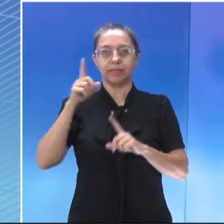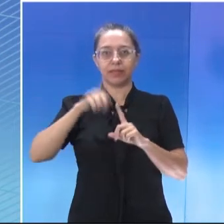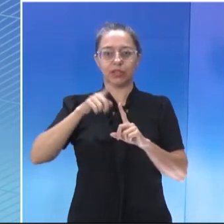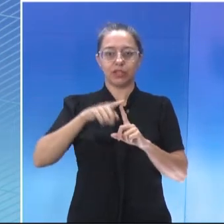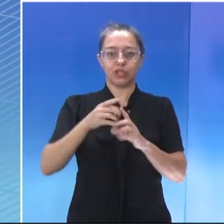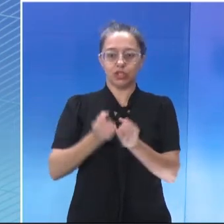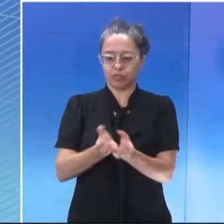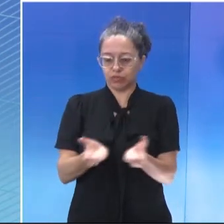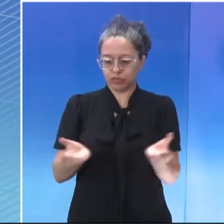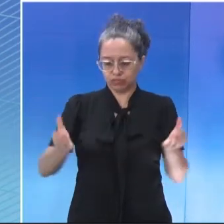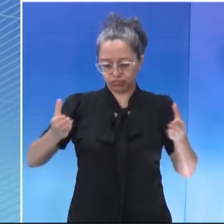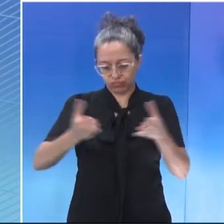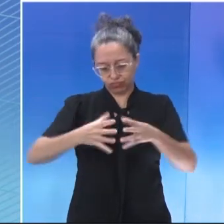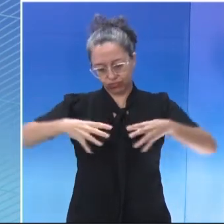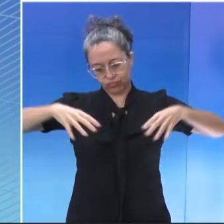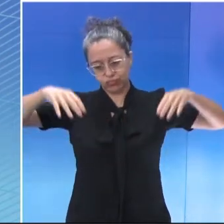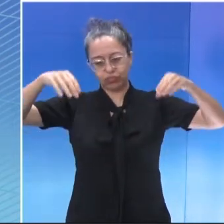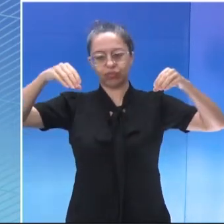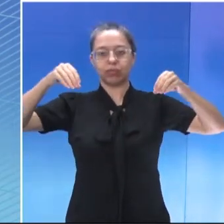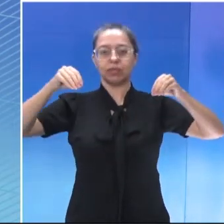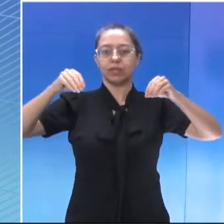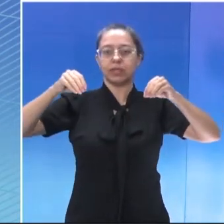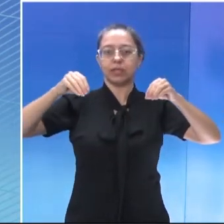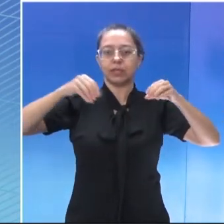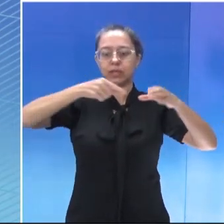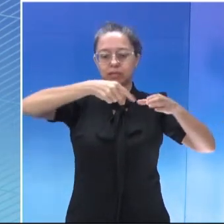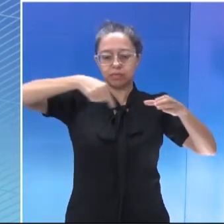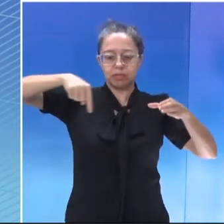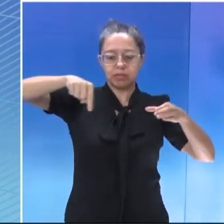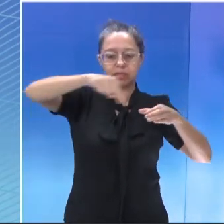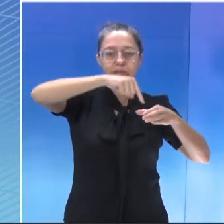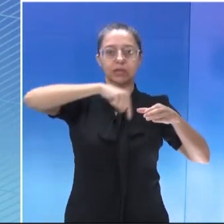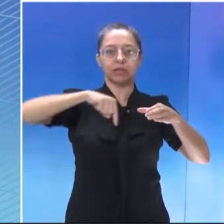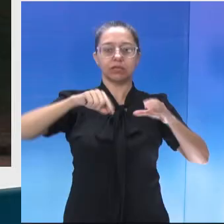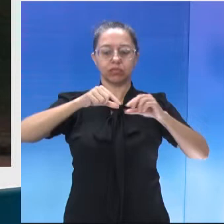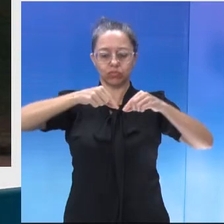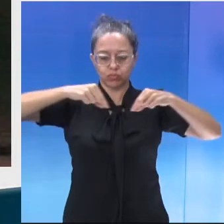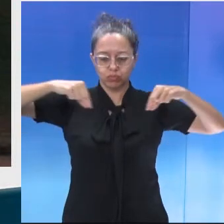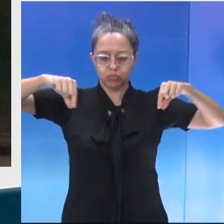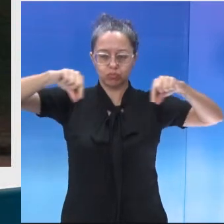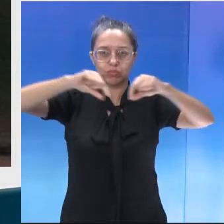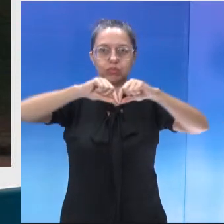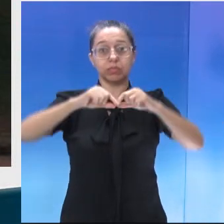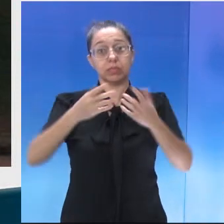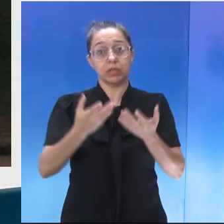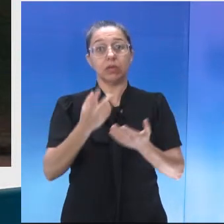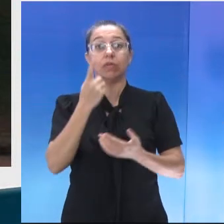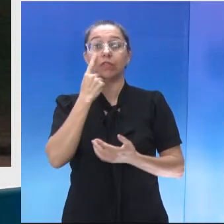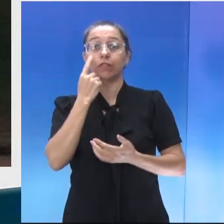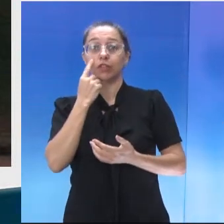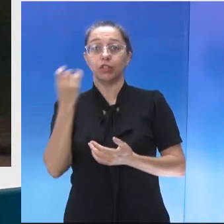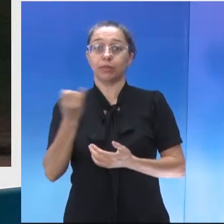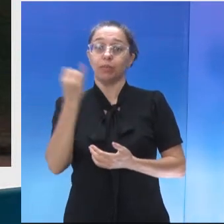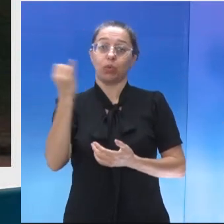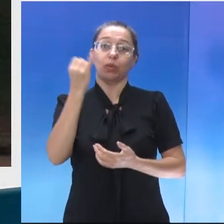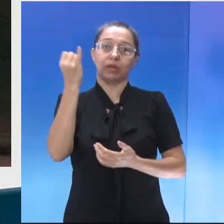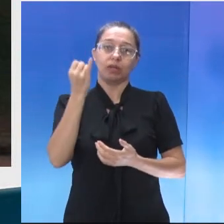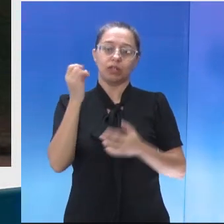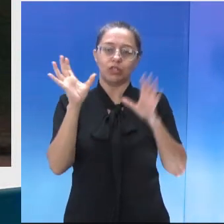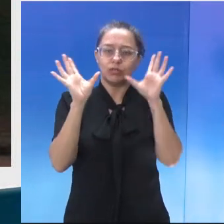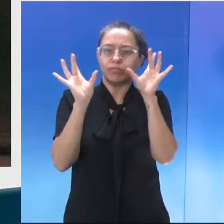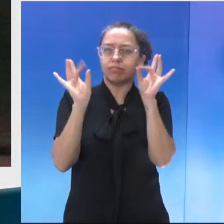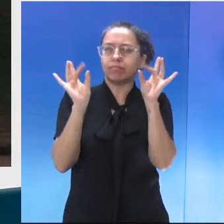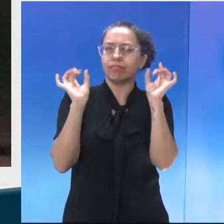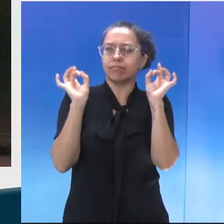dar uma olhadinha aí nessa figura. Vamos apreciar a figura, que é muito importante na hora do vestibular. Olha como é delicado,